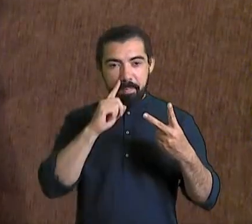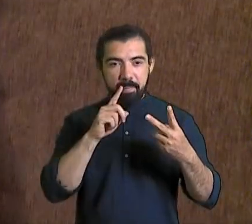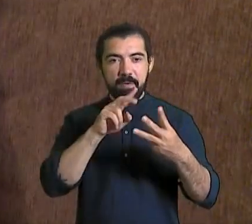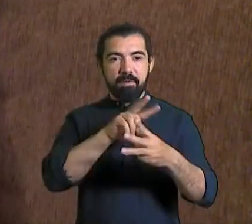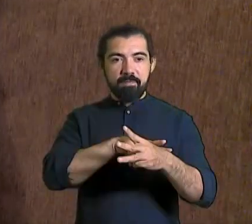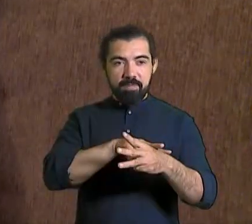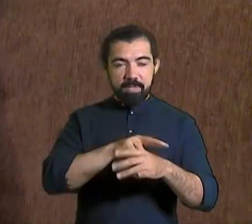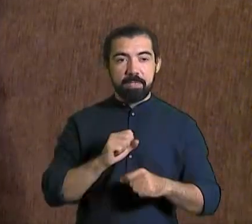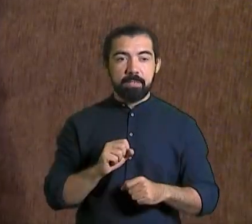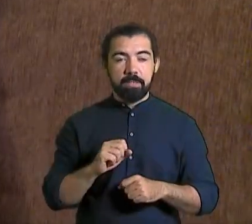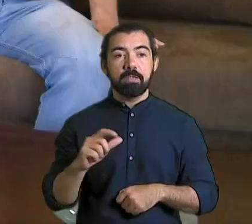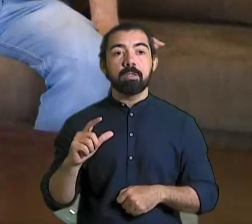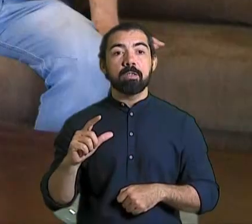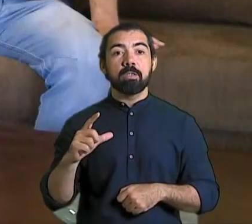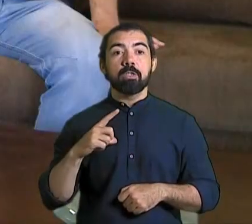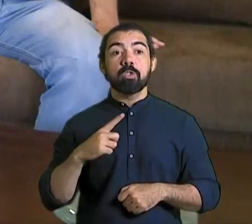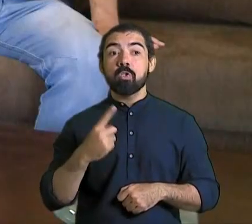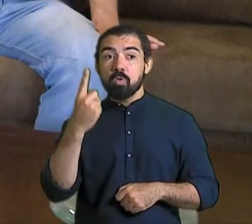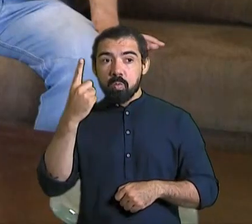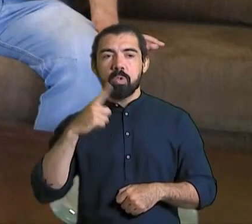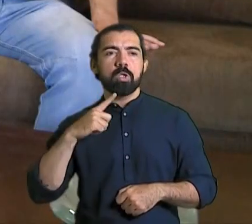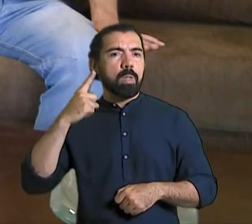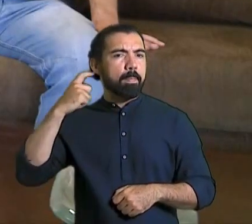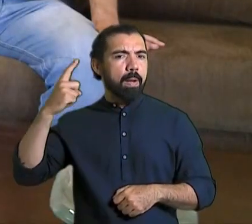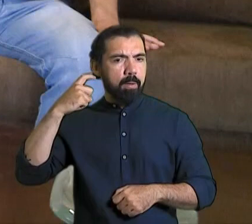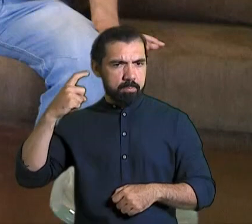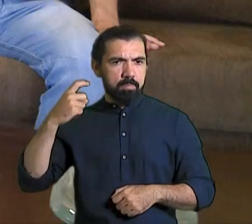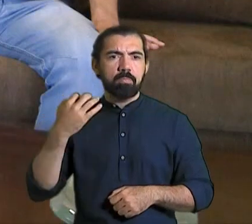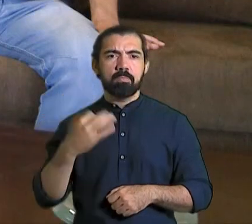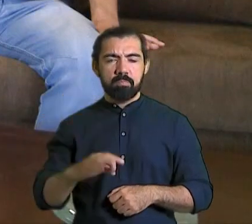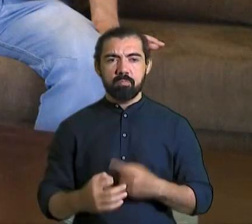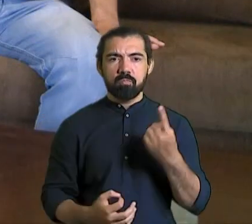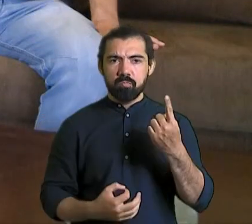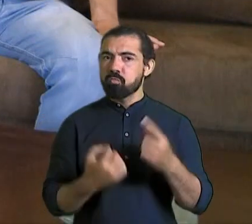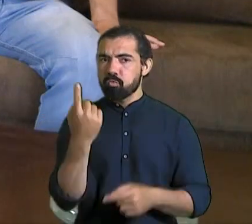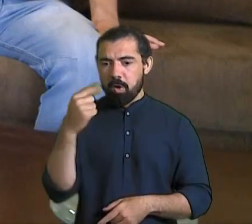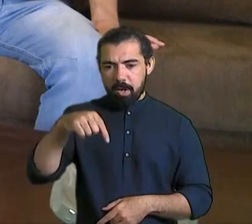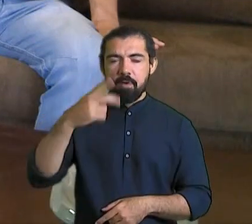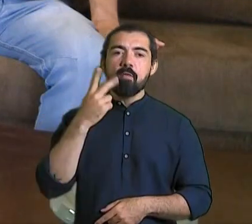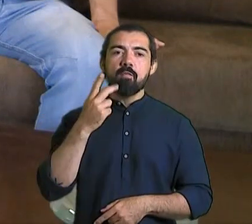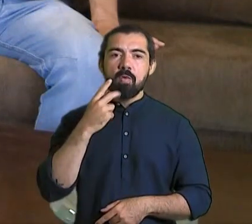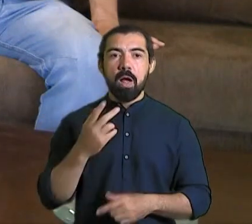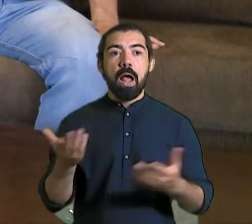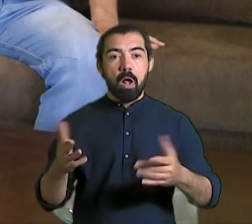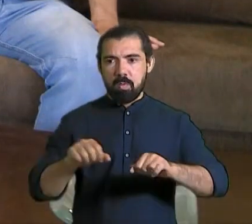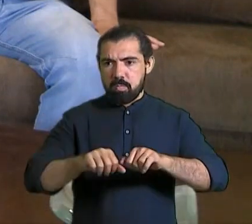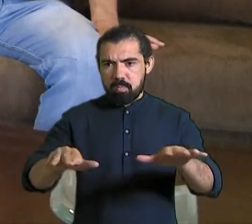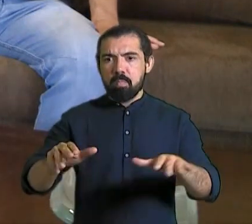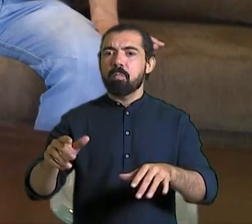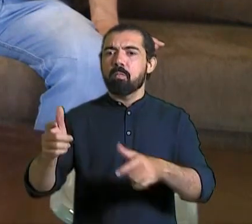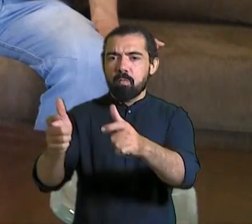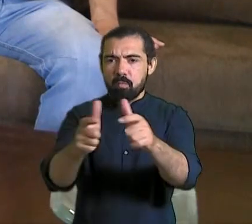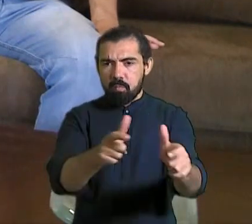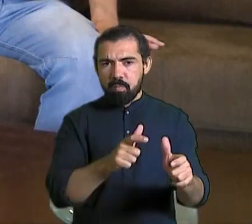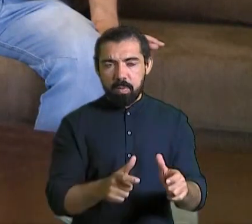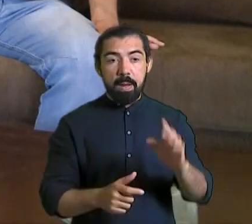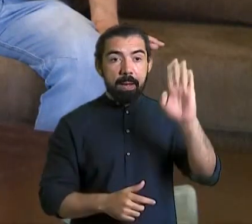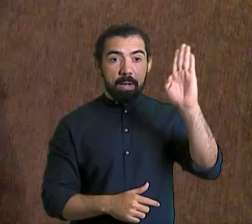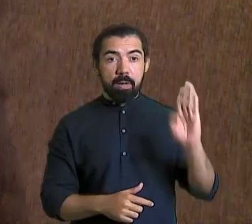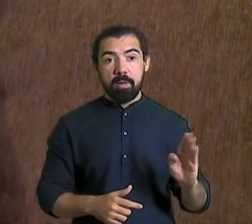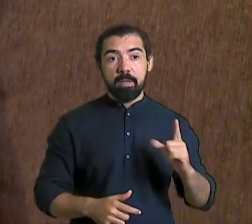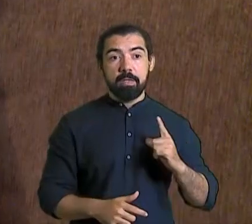Instituto com a Bezerra de Menezes, né? E nenhum outro local aqui em Fortaleza. Aliás, no Brasil, só existiam